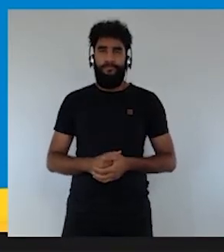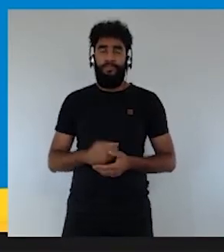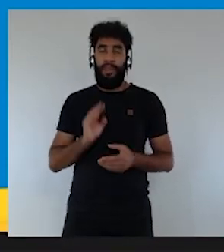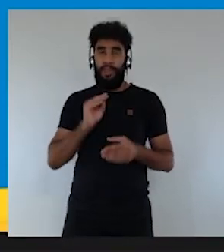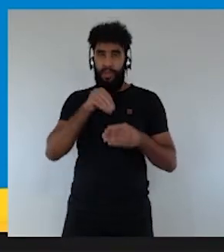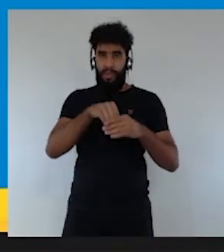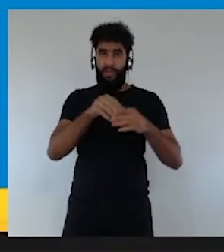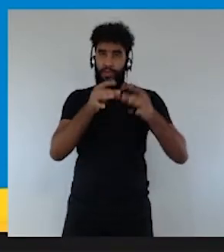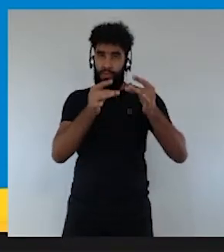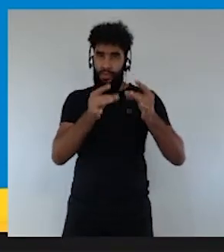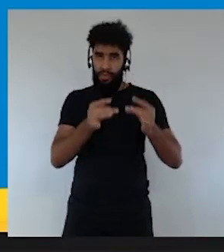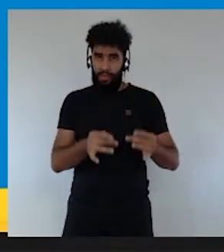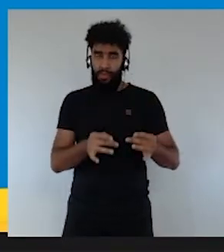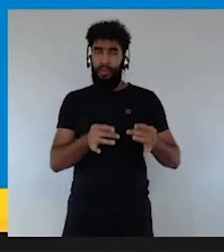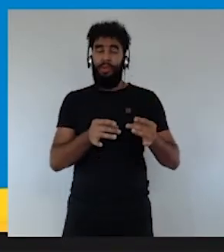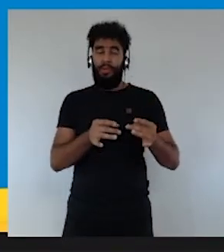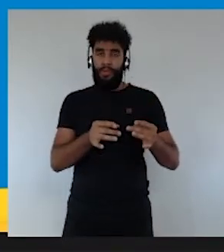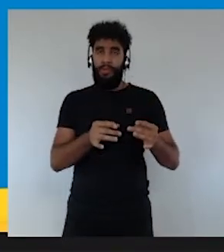contexto